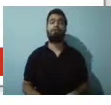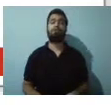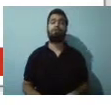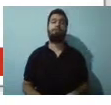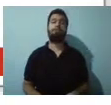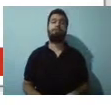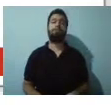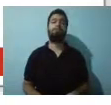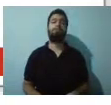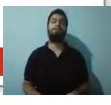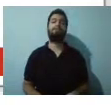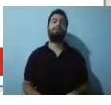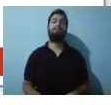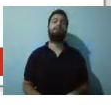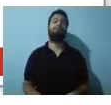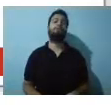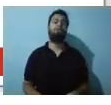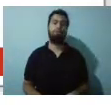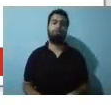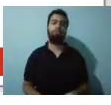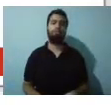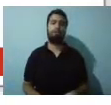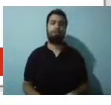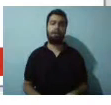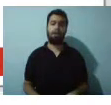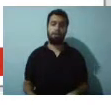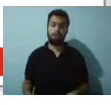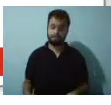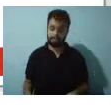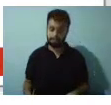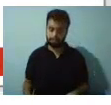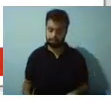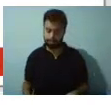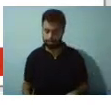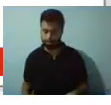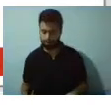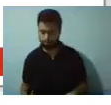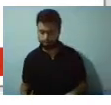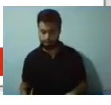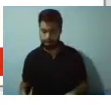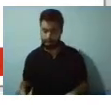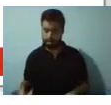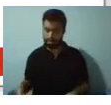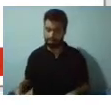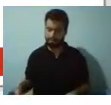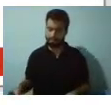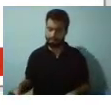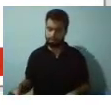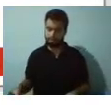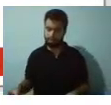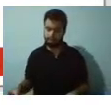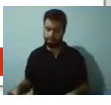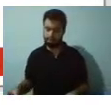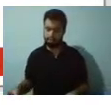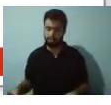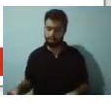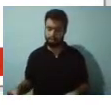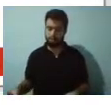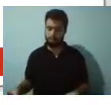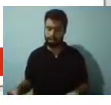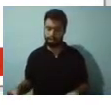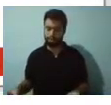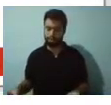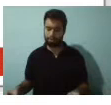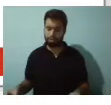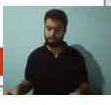relações econômicas, a não ser que seja para facilitar criando leis de estímulos, tá? E exemplos aqui, ó. Dessa forma, o Estado interviu emprestando a